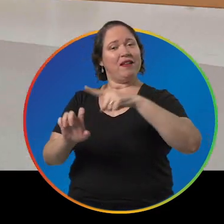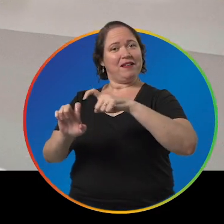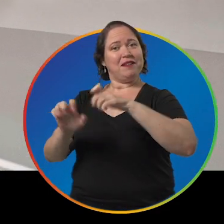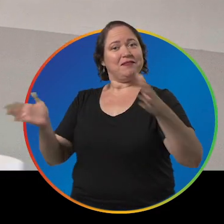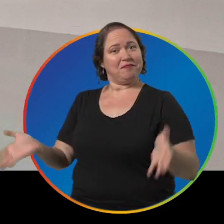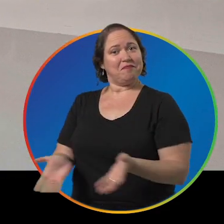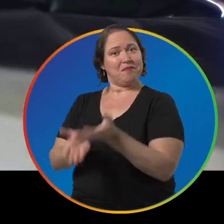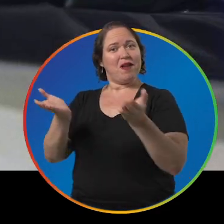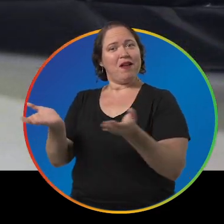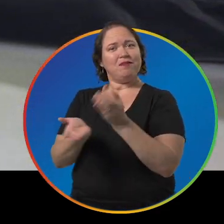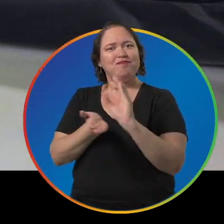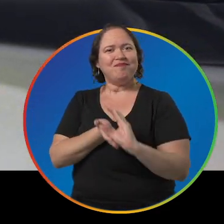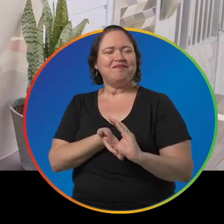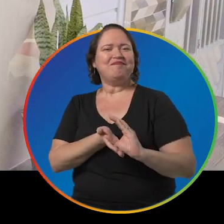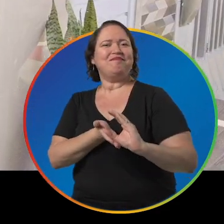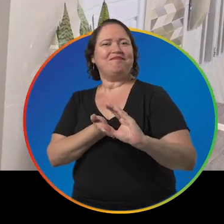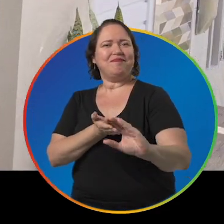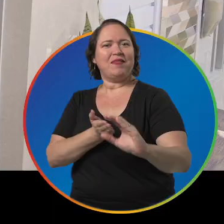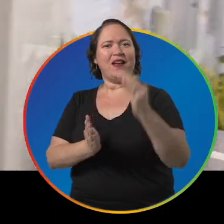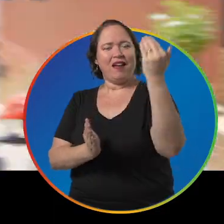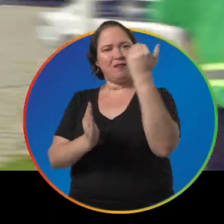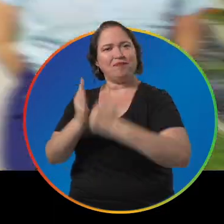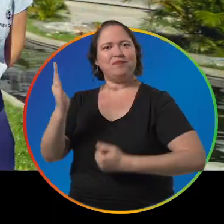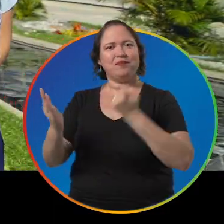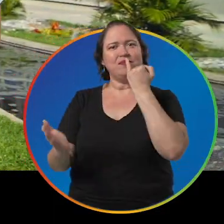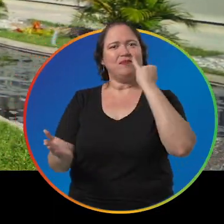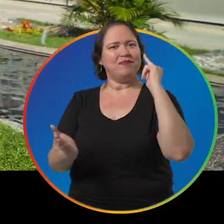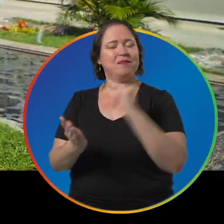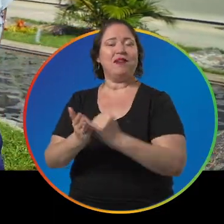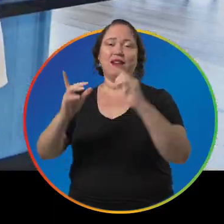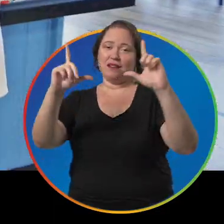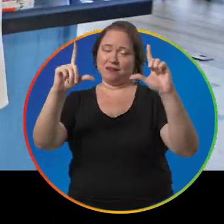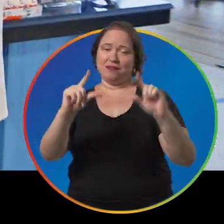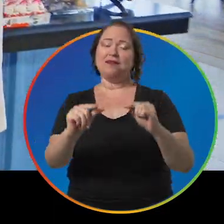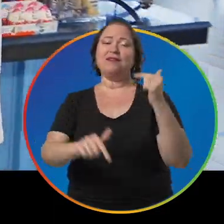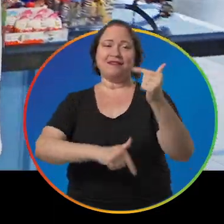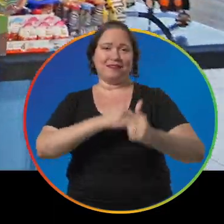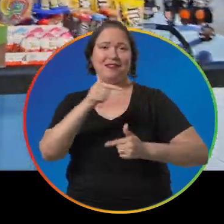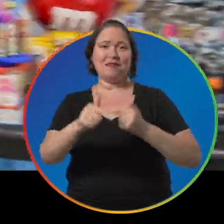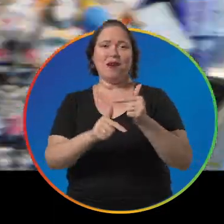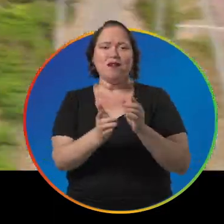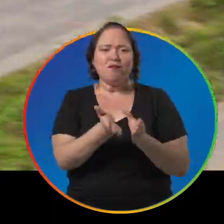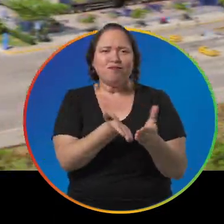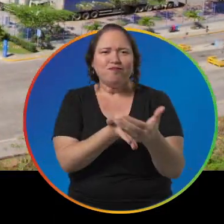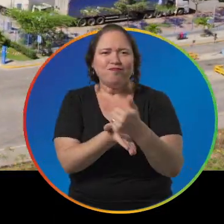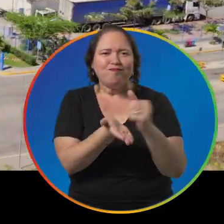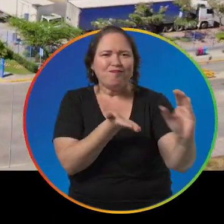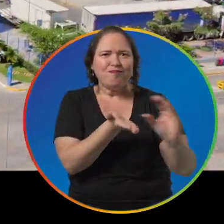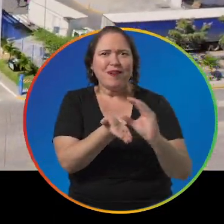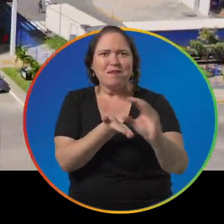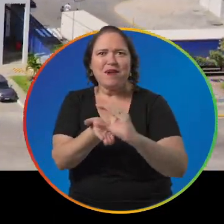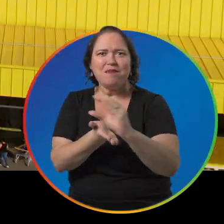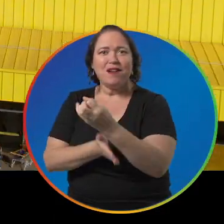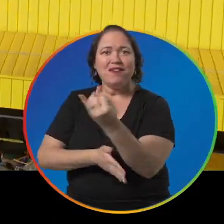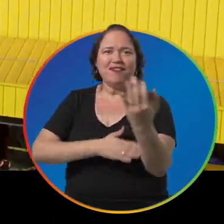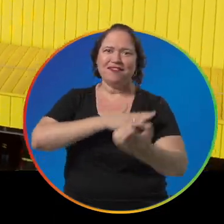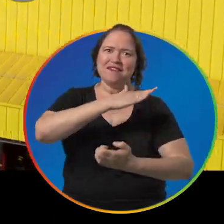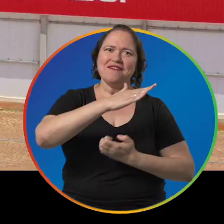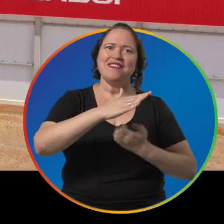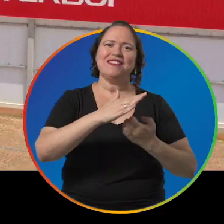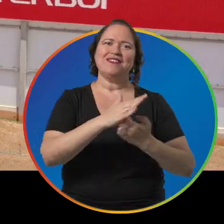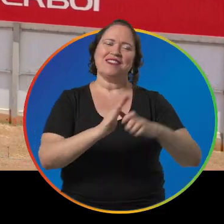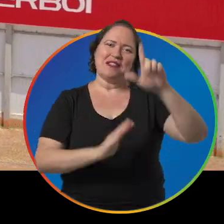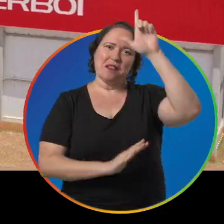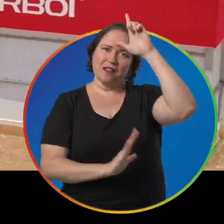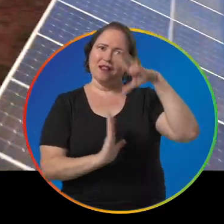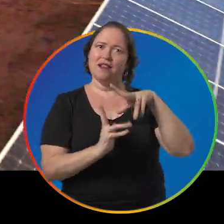estimulando o empreendedorismo com o crédito popular, desonerando a folha de pagamento com o emprego PE e sabendo atrair investimentos.